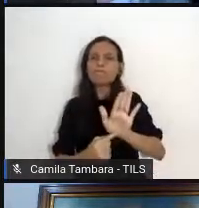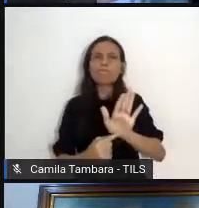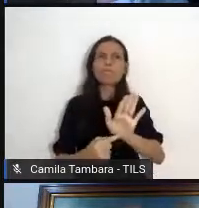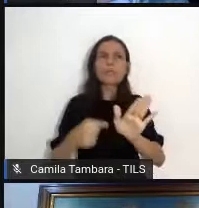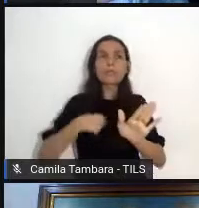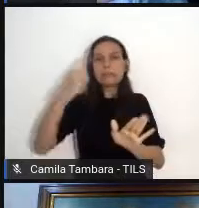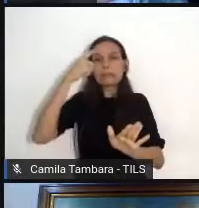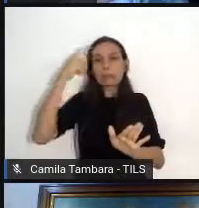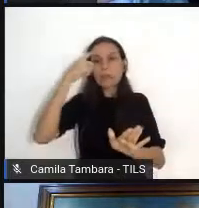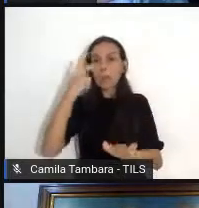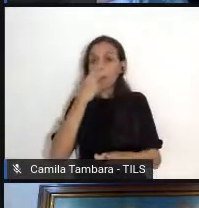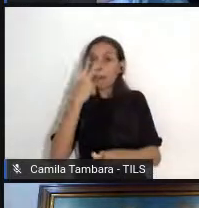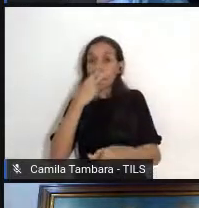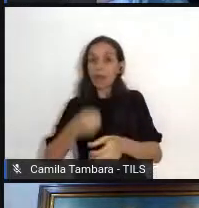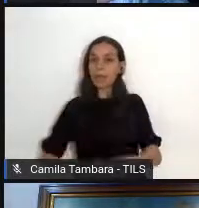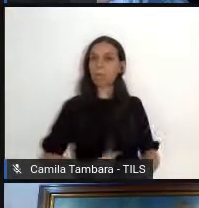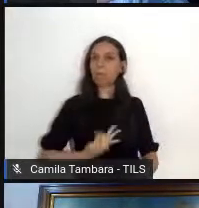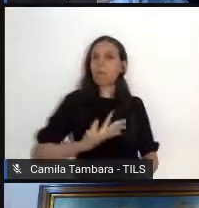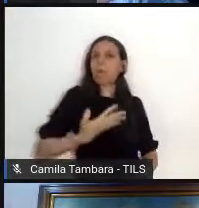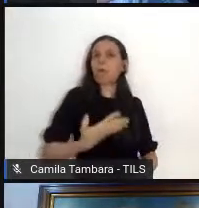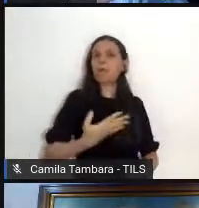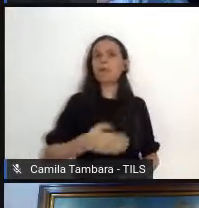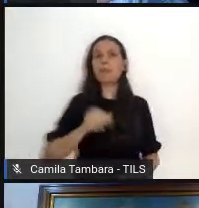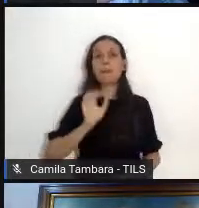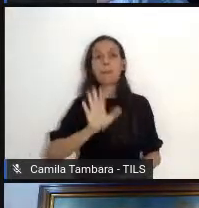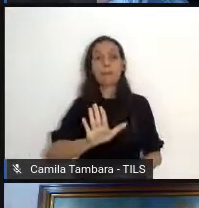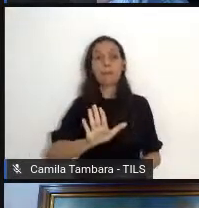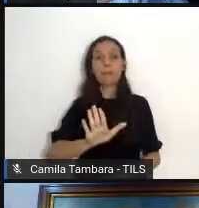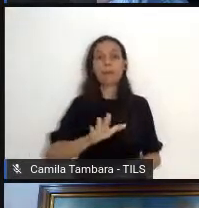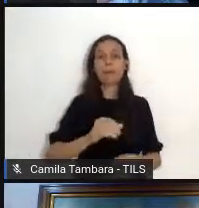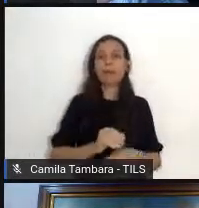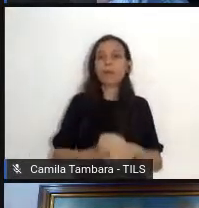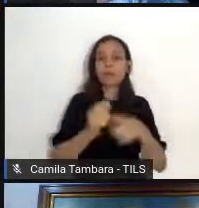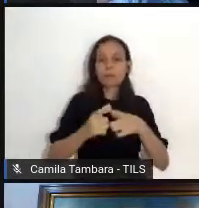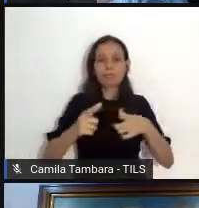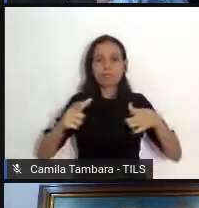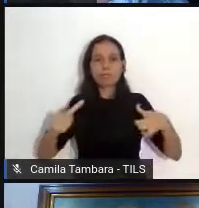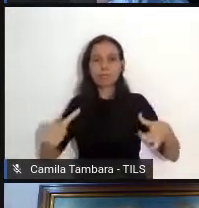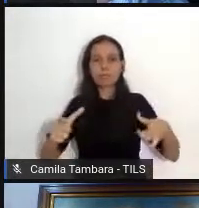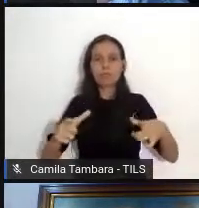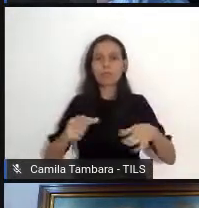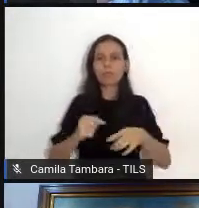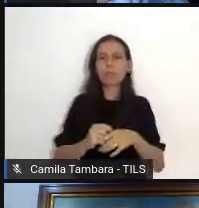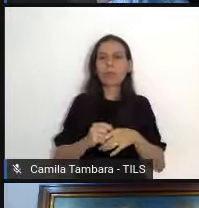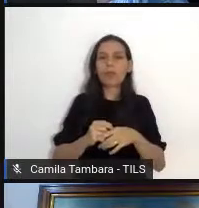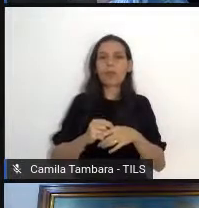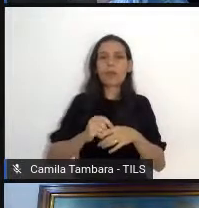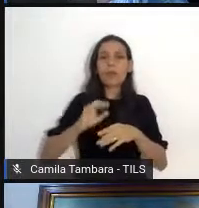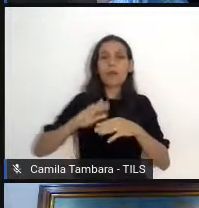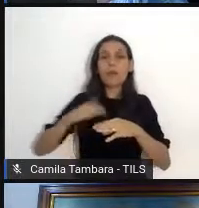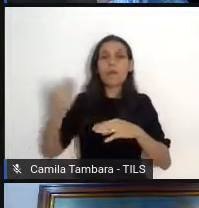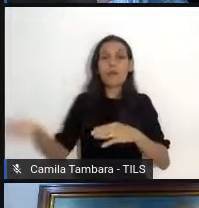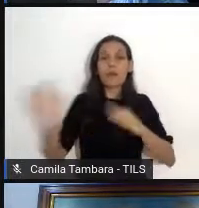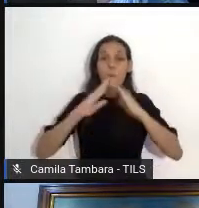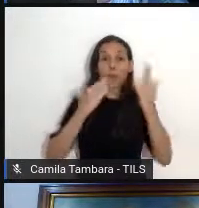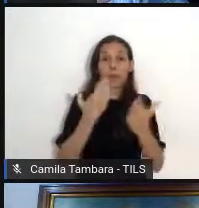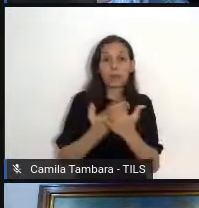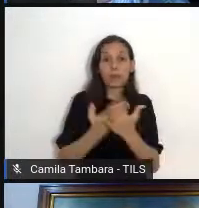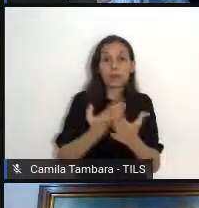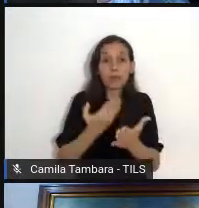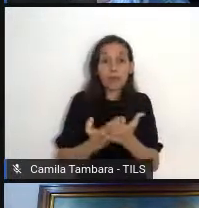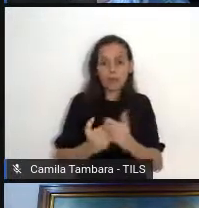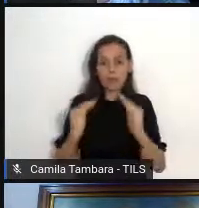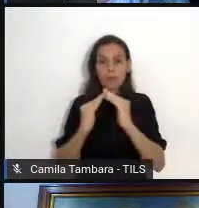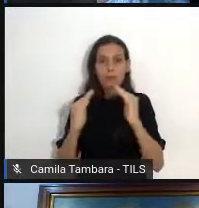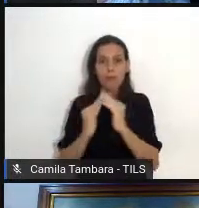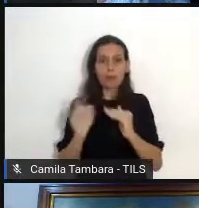que eu vou dizer, mas a ideia de espaços não formais de aprendizagem, e lógico, esses espaços não é a casa exatamente,